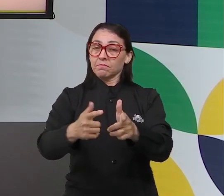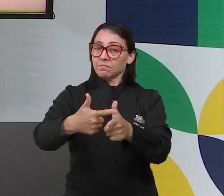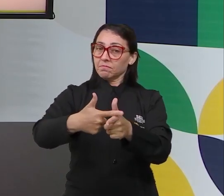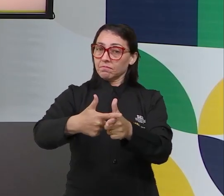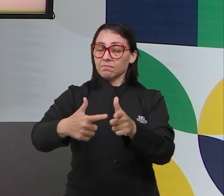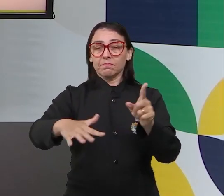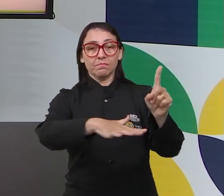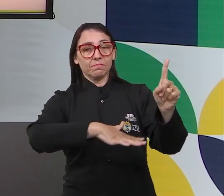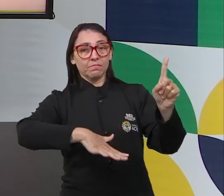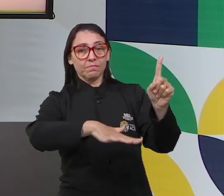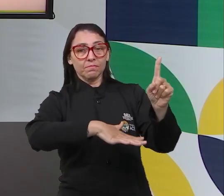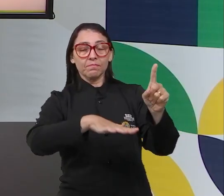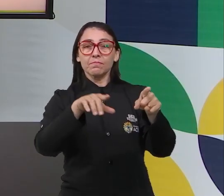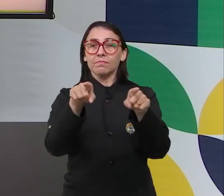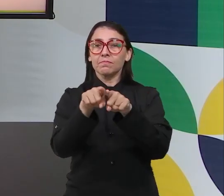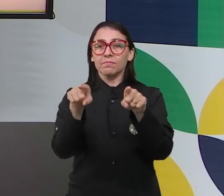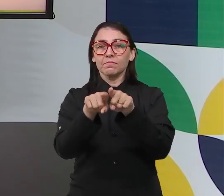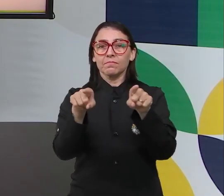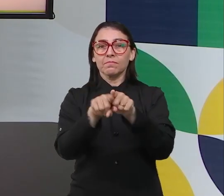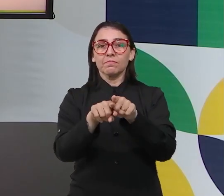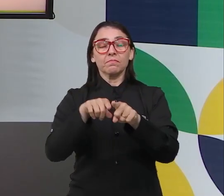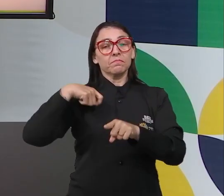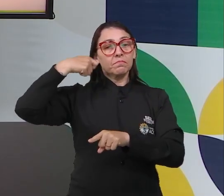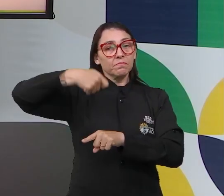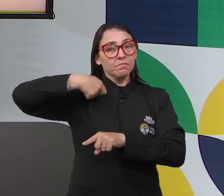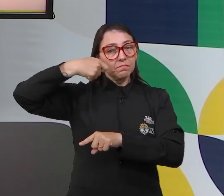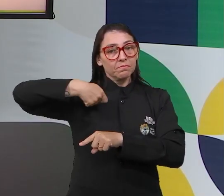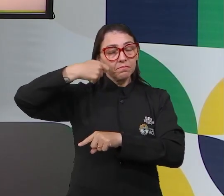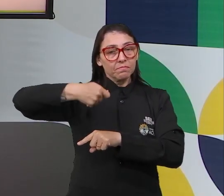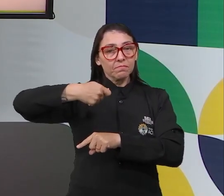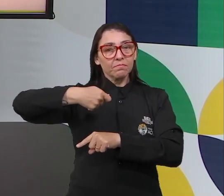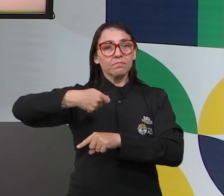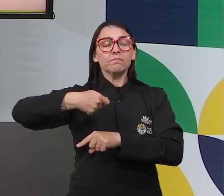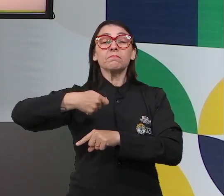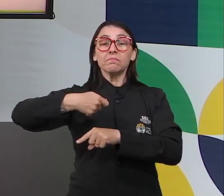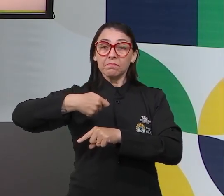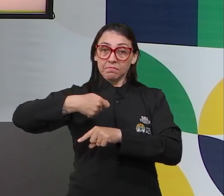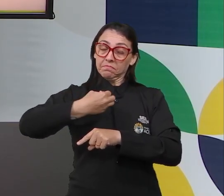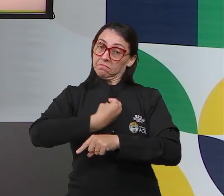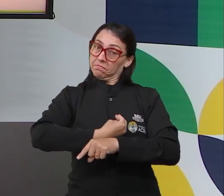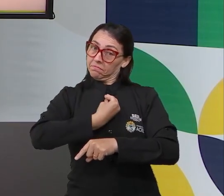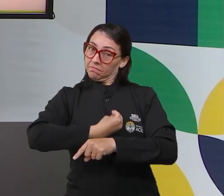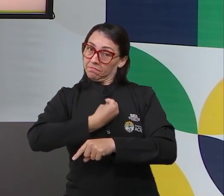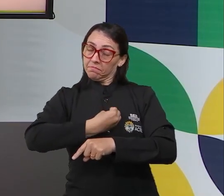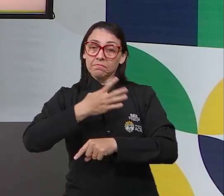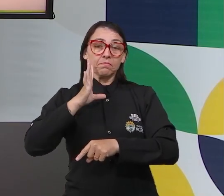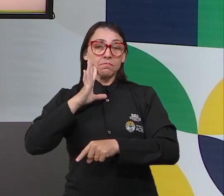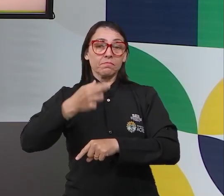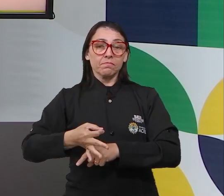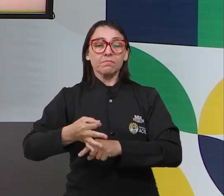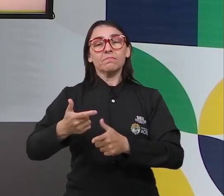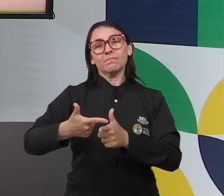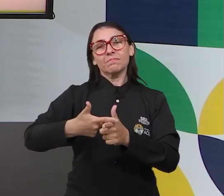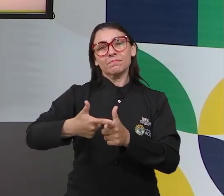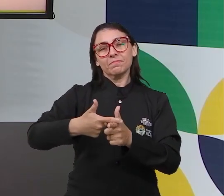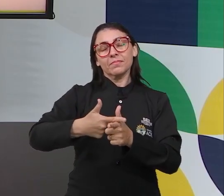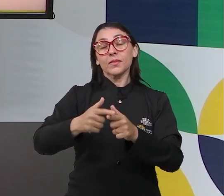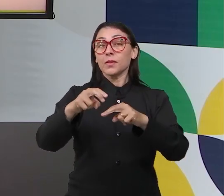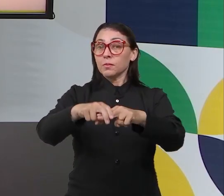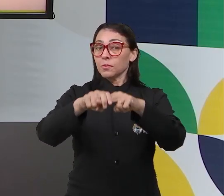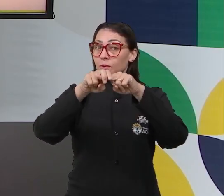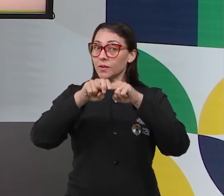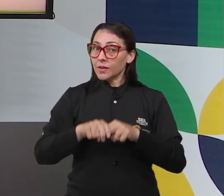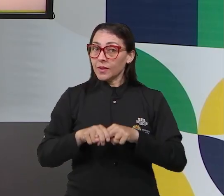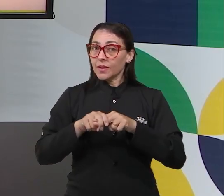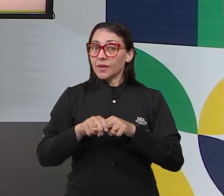problemas sociais e vão atuar de forma ativa no sentido de resolver essas questões. É por isso que